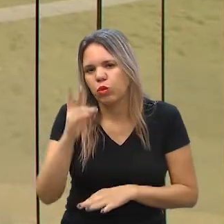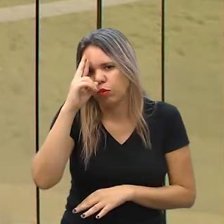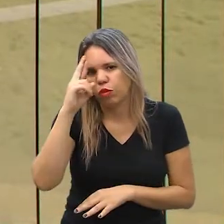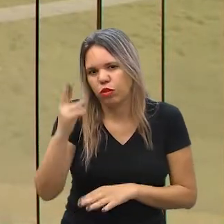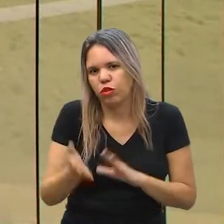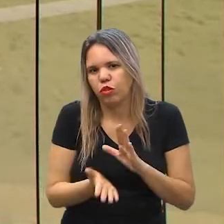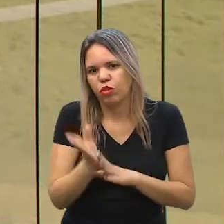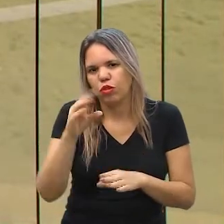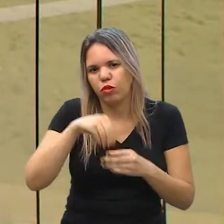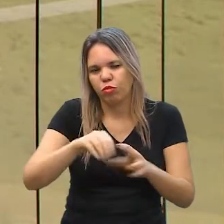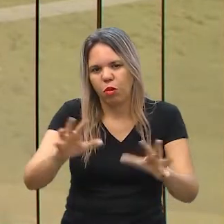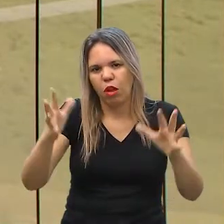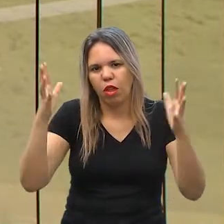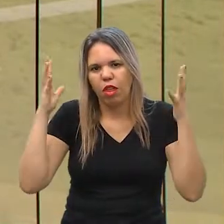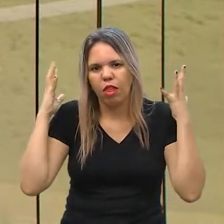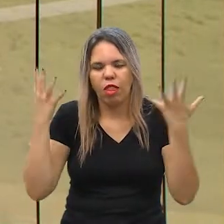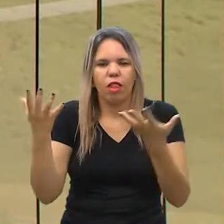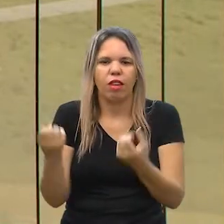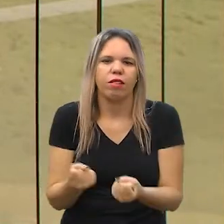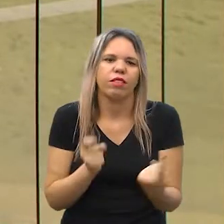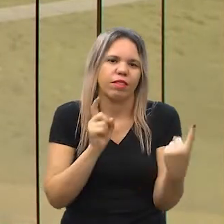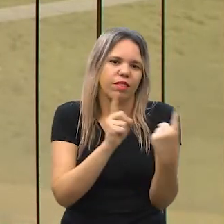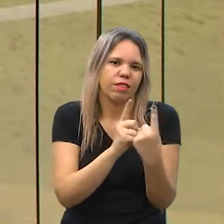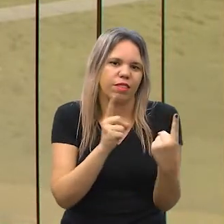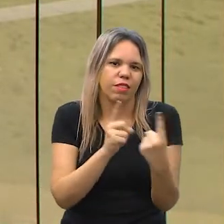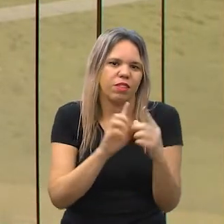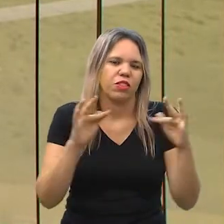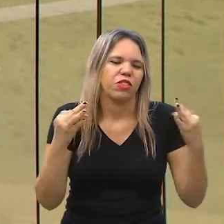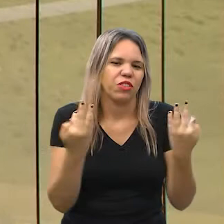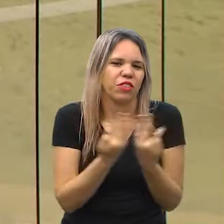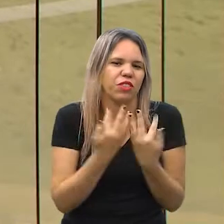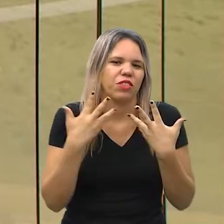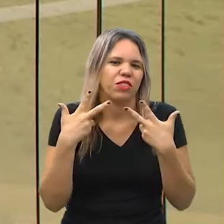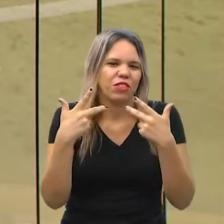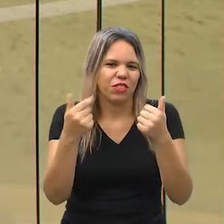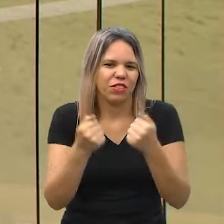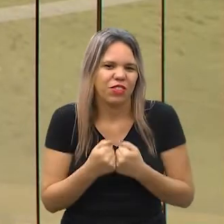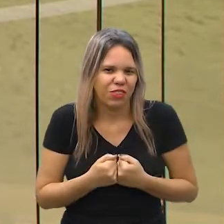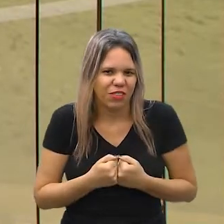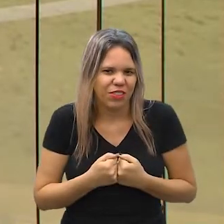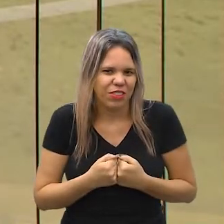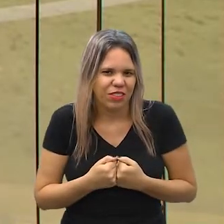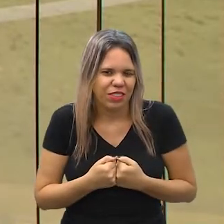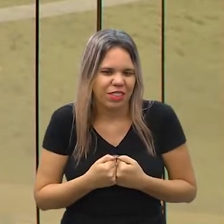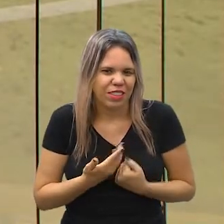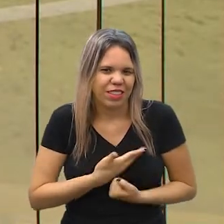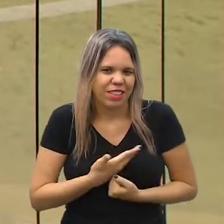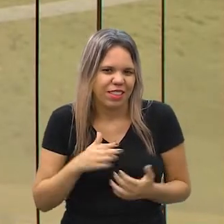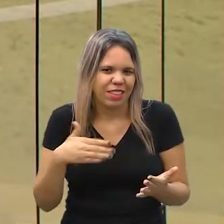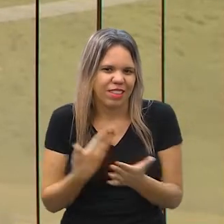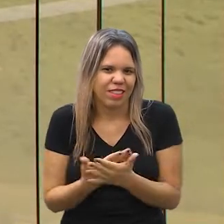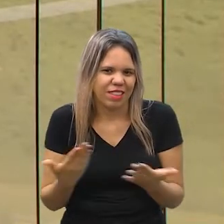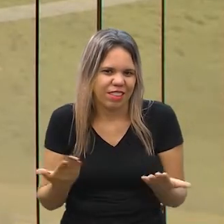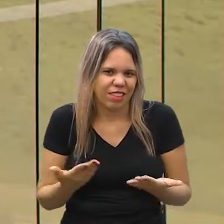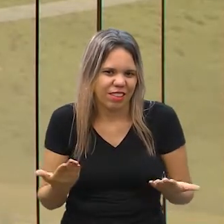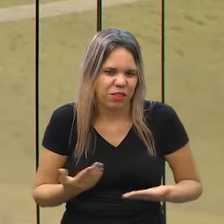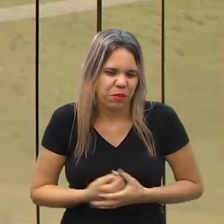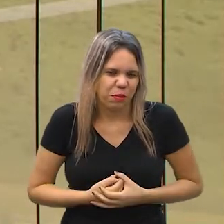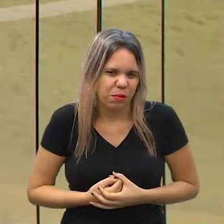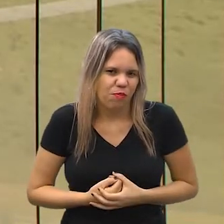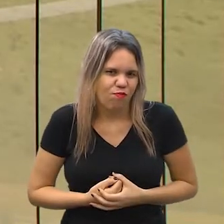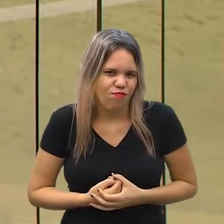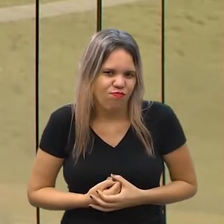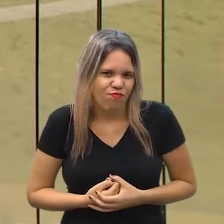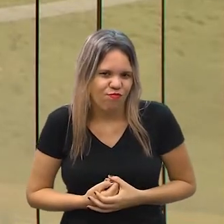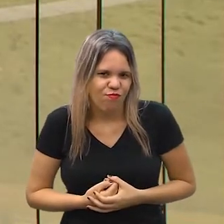mas saímos à meia-noite de dentro da serra, fomos acolhidos por uma família maravilhosa, que são os meus amigos até